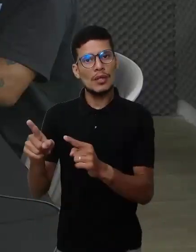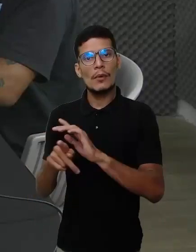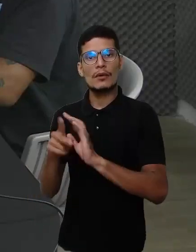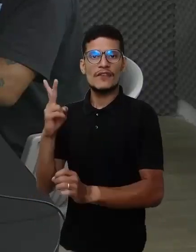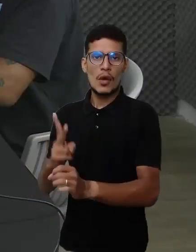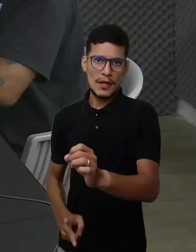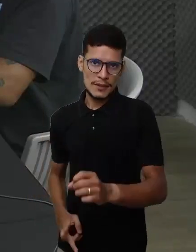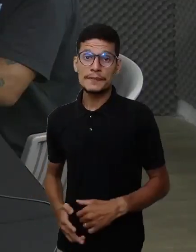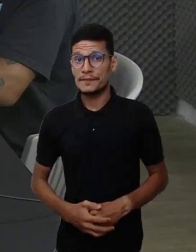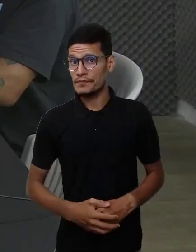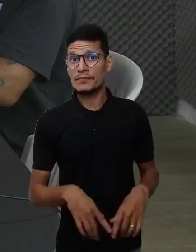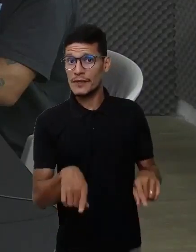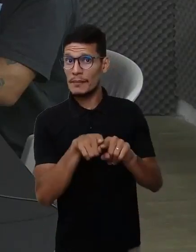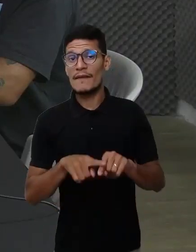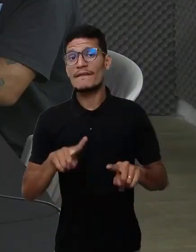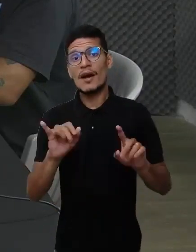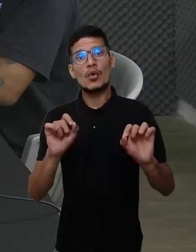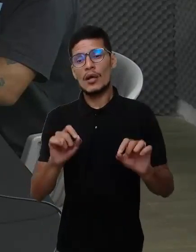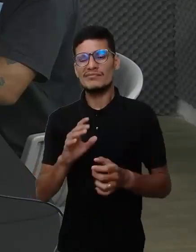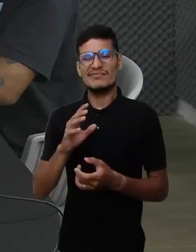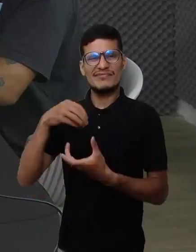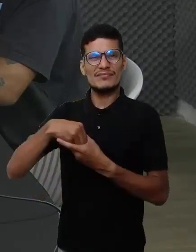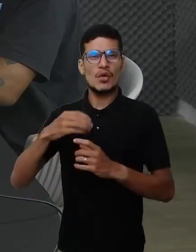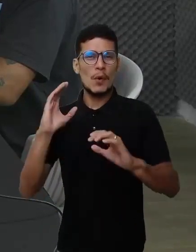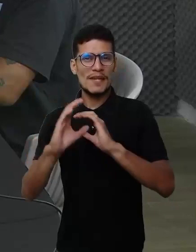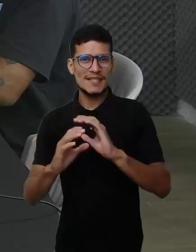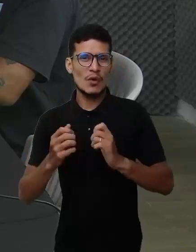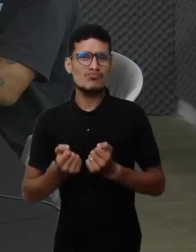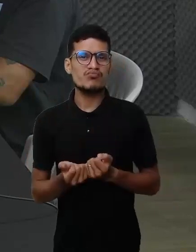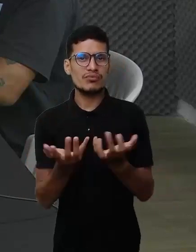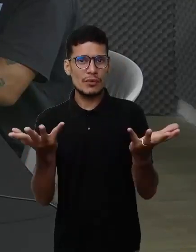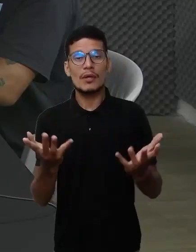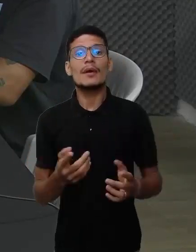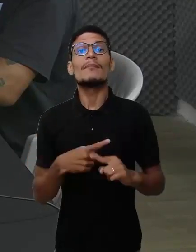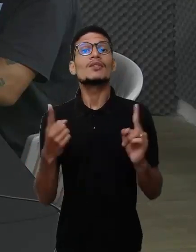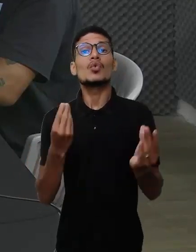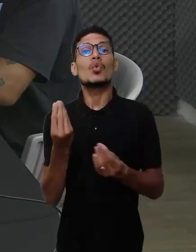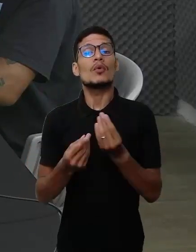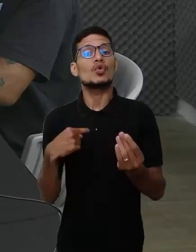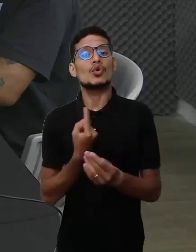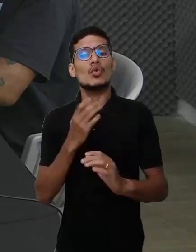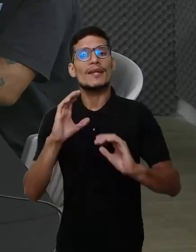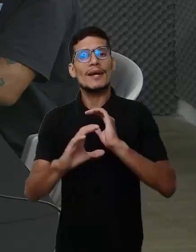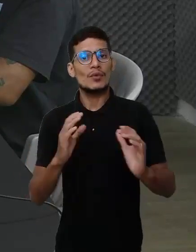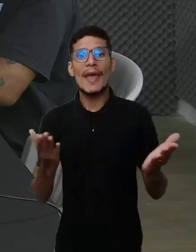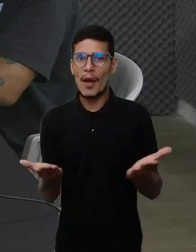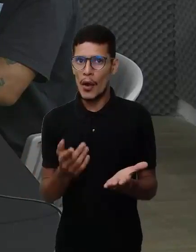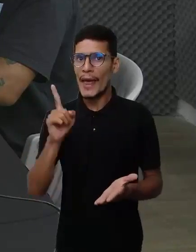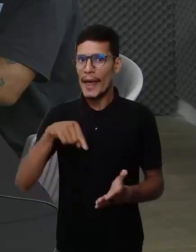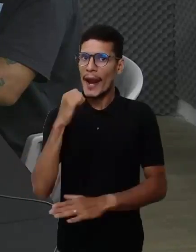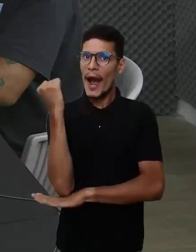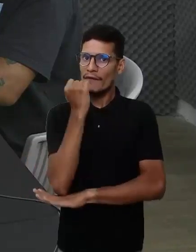violência, que se expressa muito a partir da comunicação. E aí, como é que nós estamos nos comunicando hoje? Isso é grave, o que eu estou dizendo agora é muito